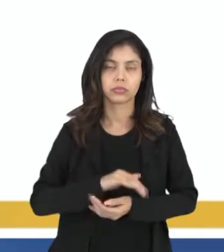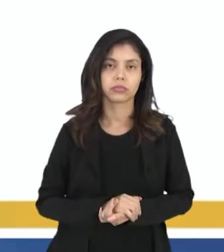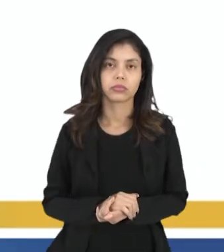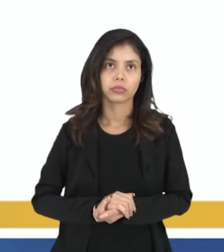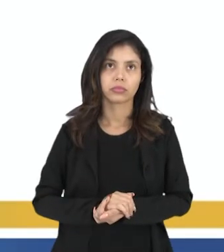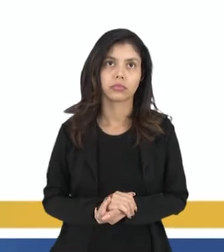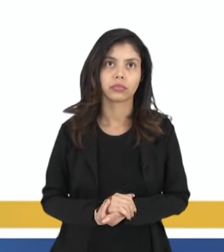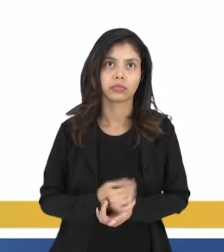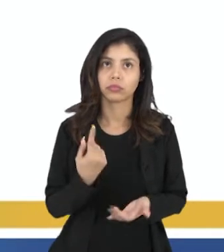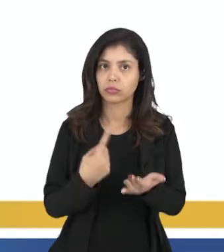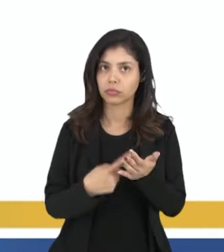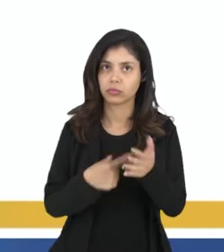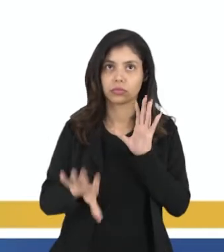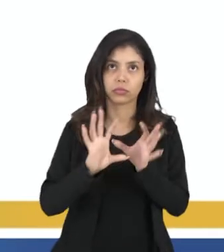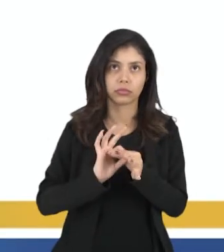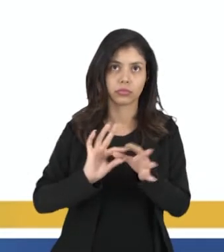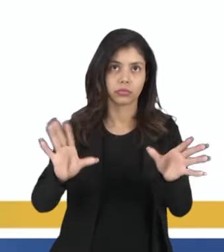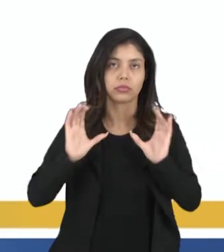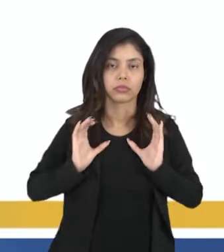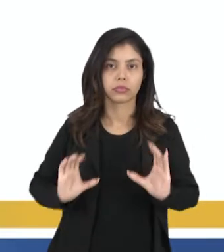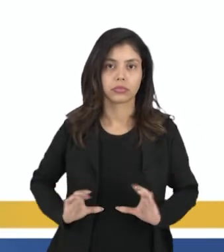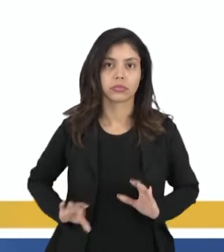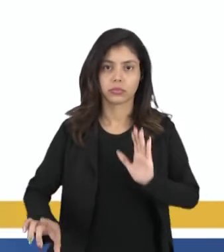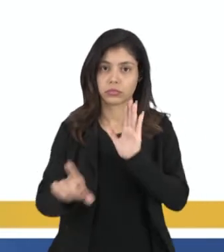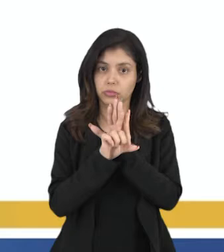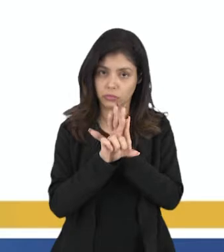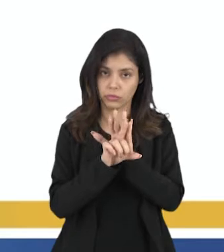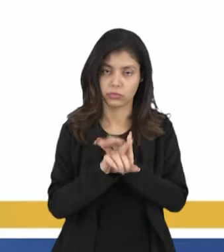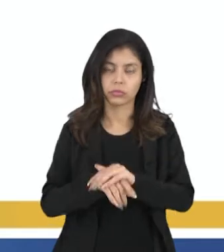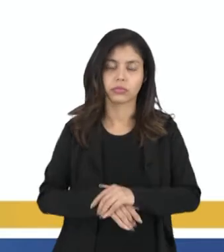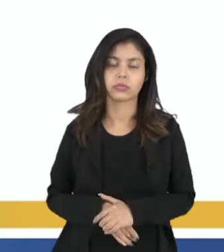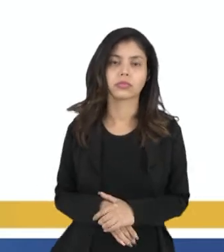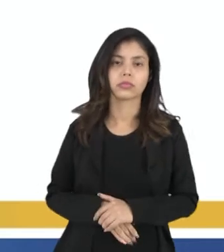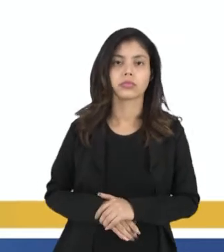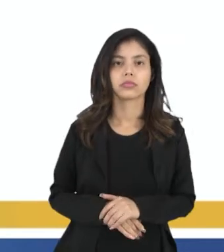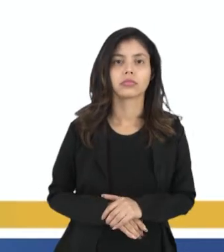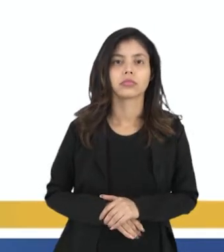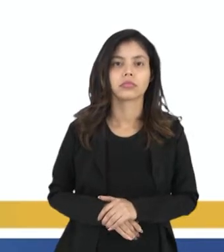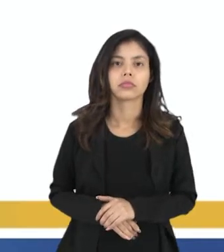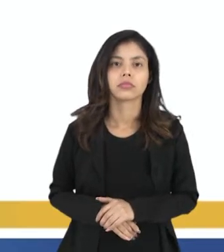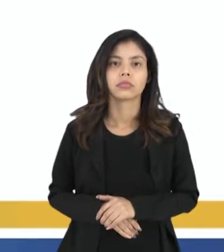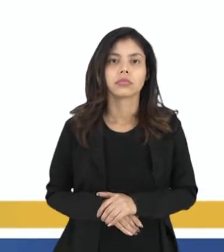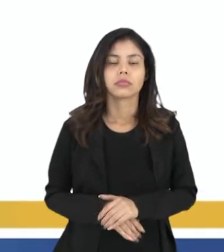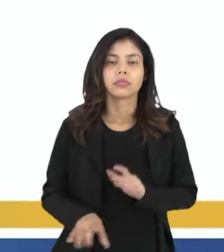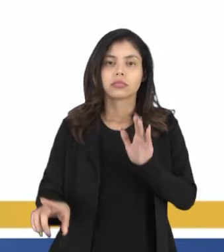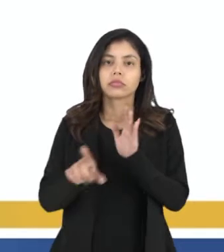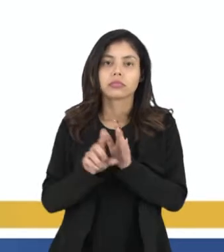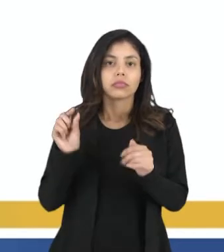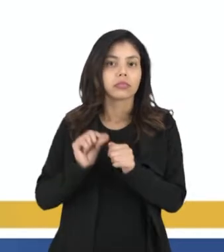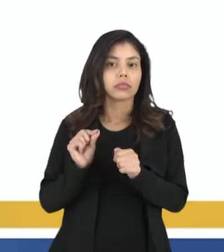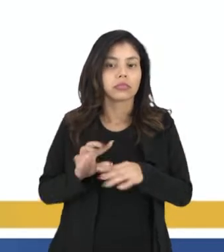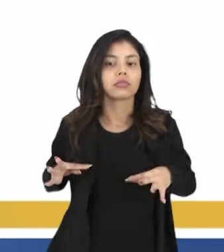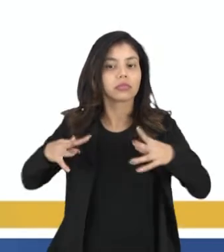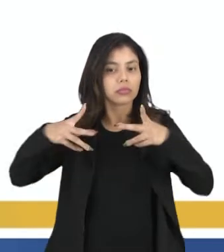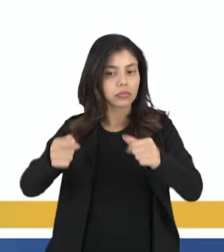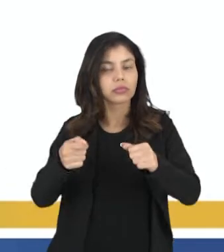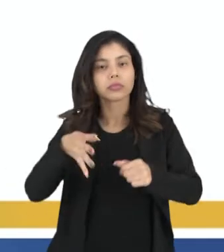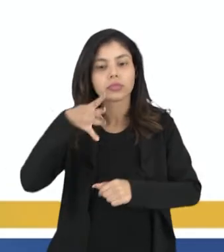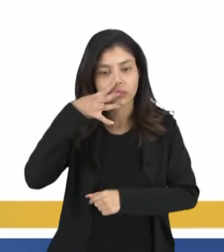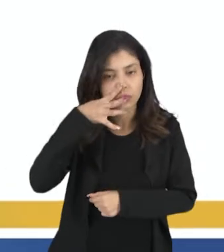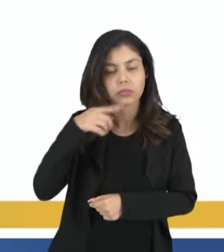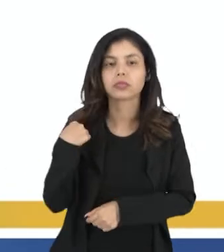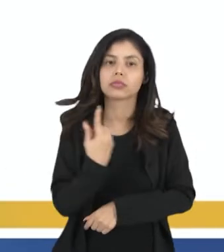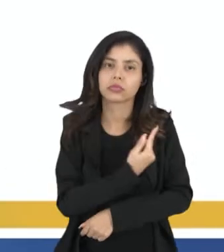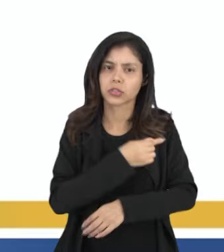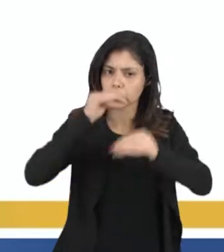B, ao condicionamento, né, da liberdade dos cidadãos da conformidade da lei. Então, as leis foram feitas para todos e é interessante